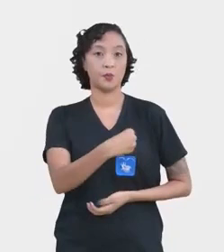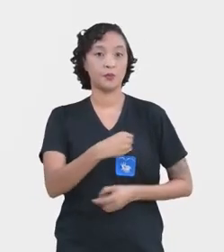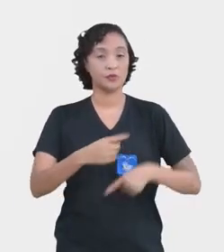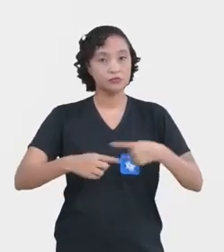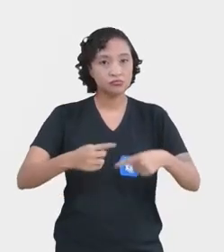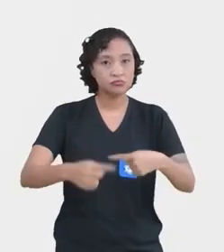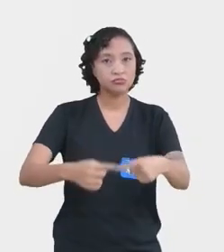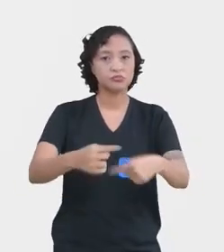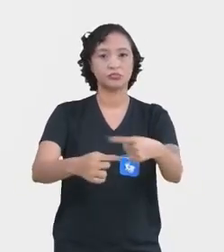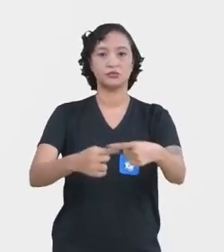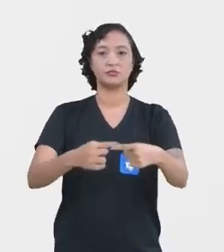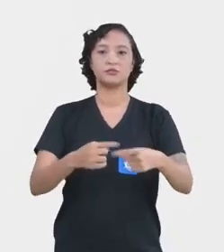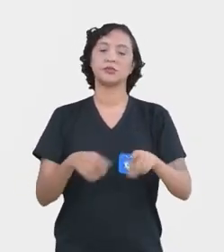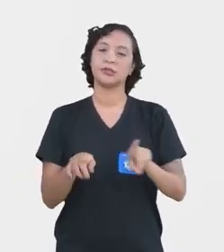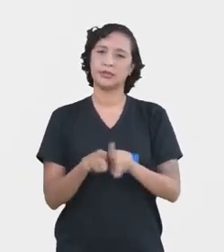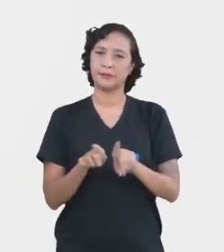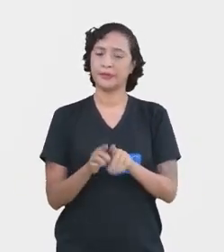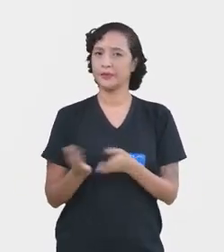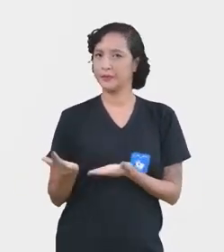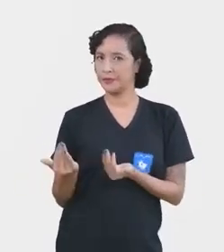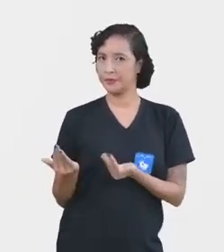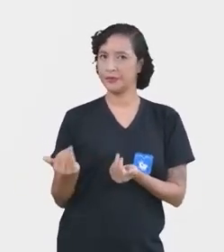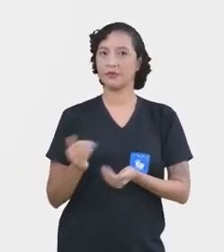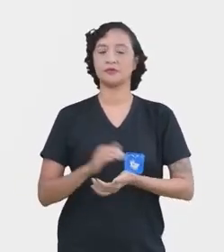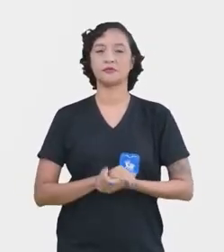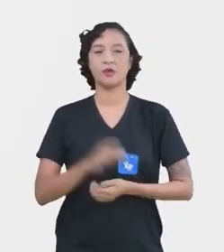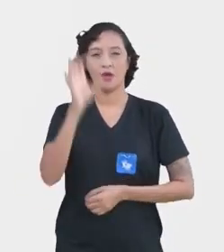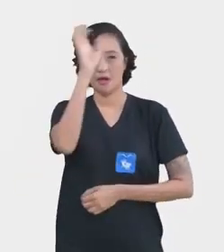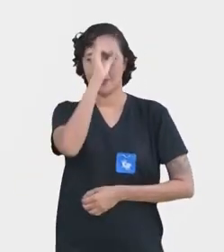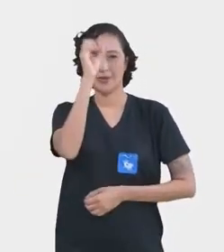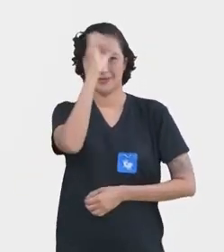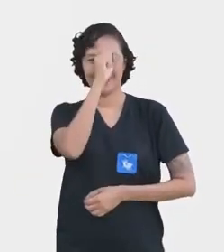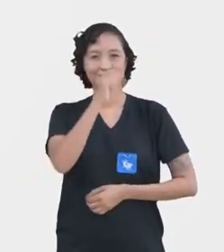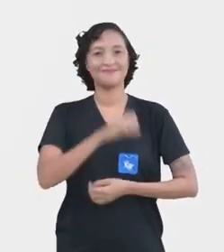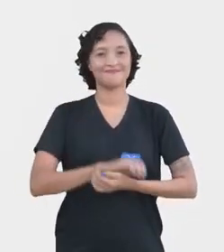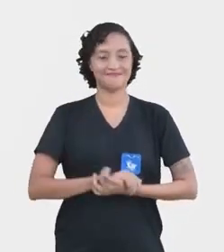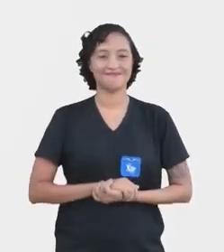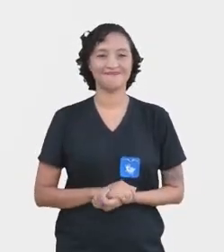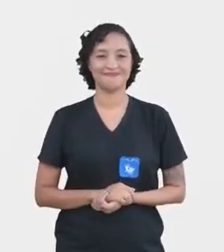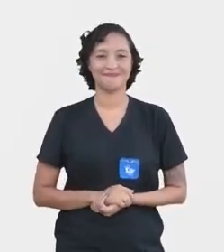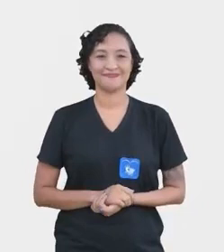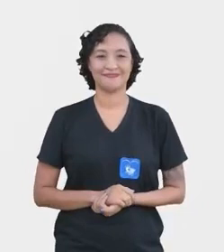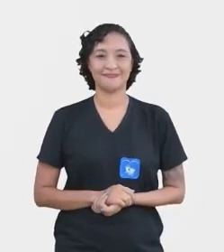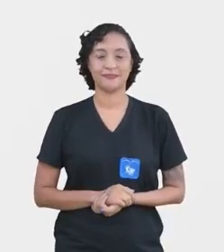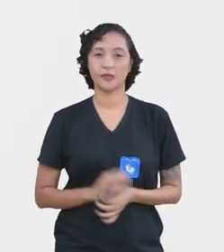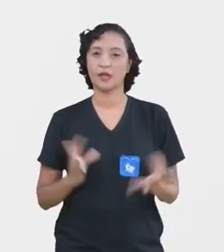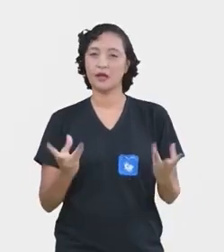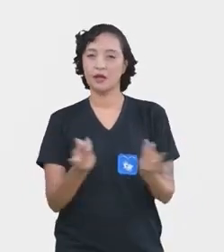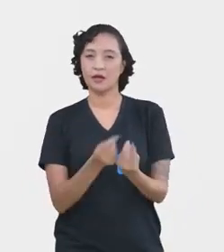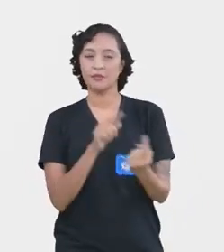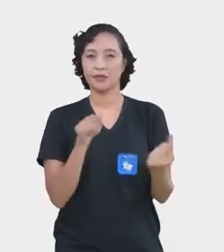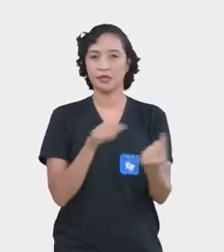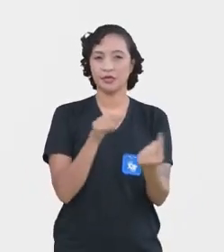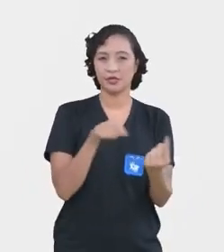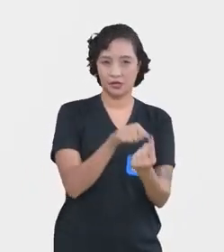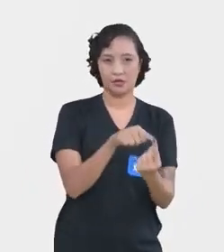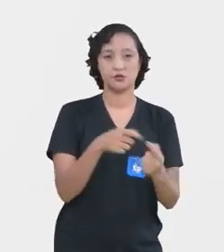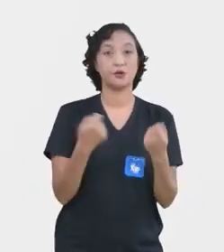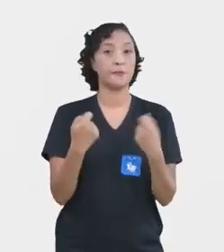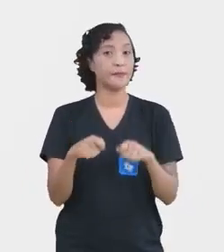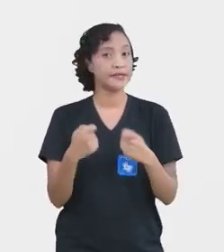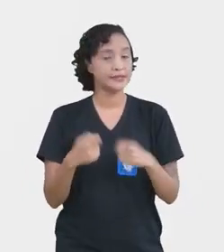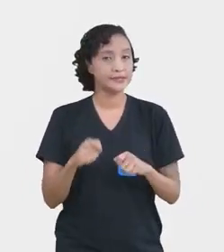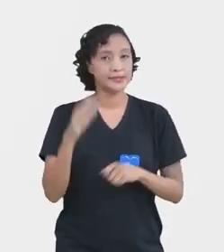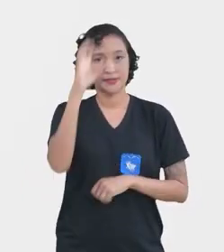humana e puberdade. Vamos aprender sobre o que é puberdade? A habilidade que eu preciso